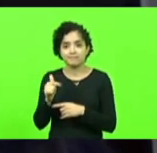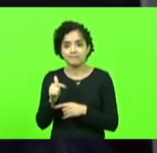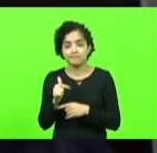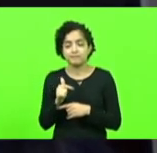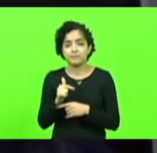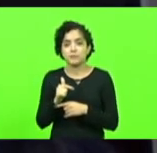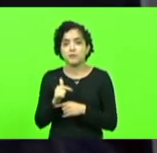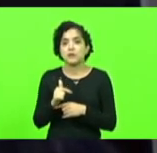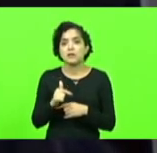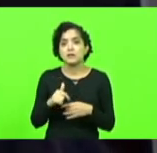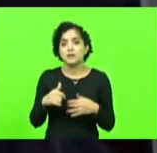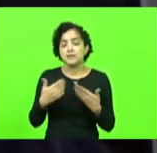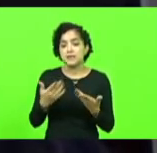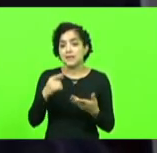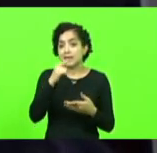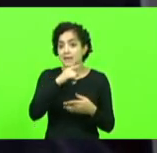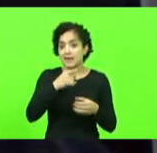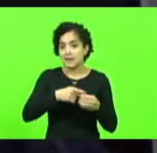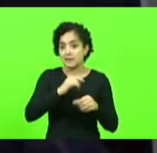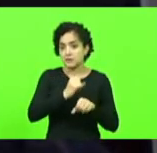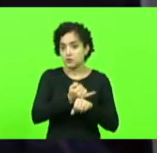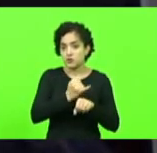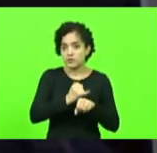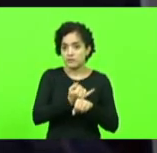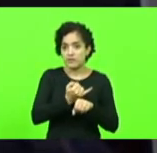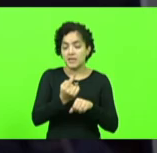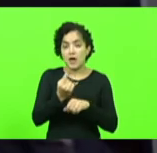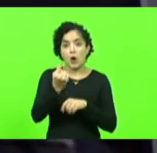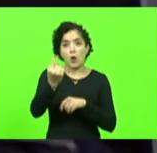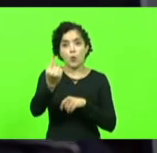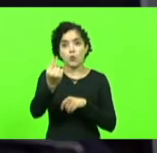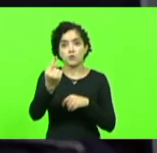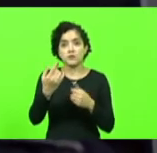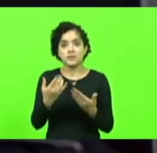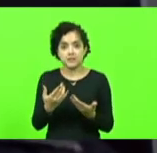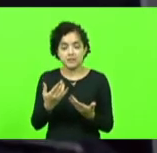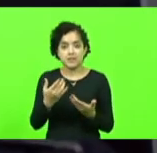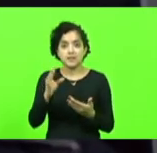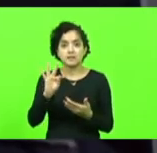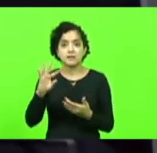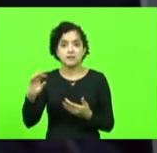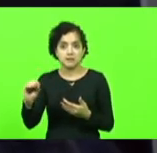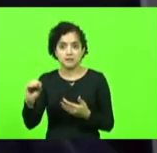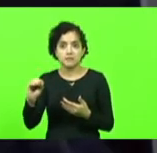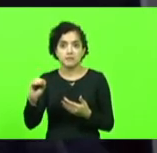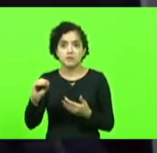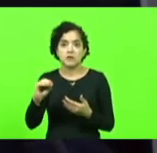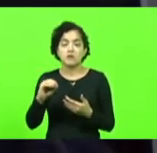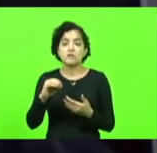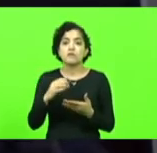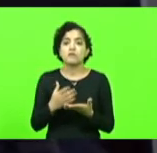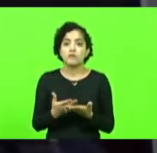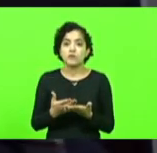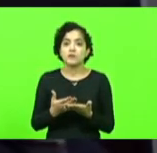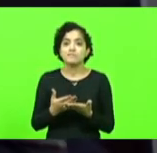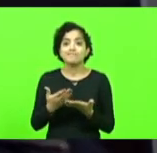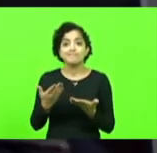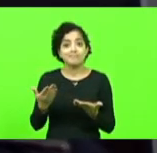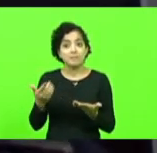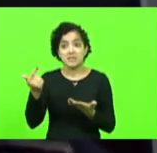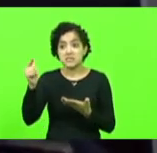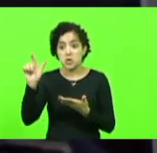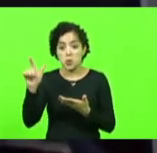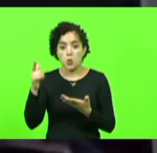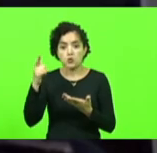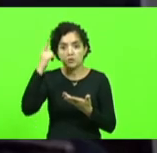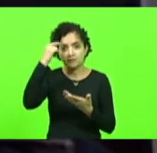É, Joinville é a única faculdade que a guerreira para pegar, para fazer o curso, foi a CE, mas as outras instituições não entendem